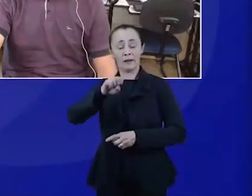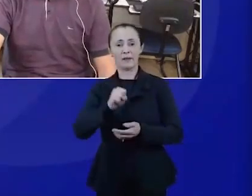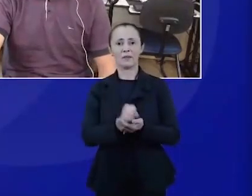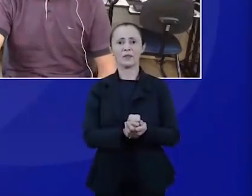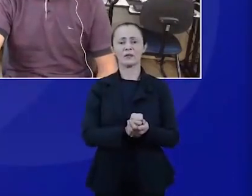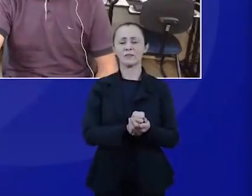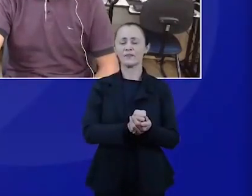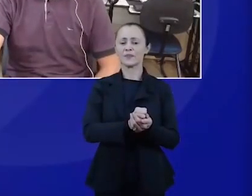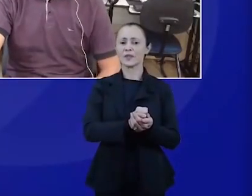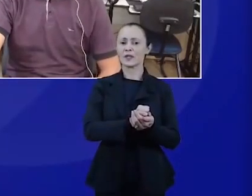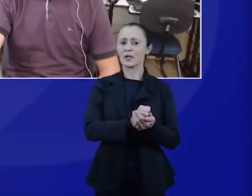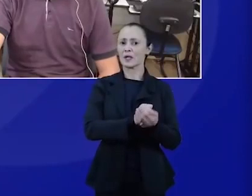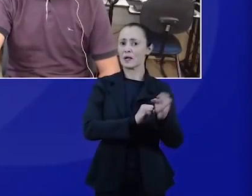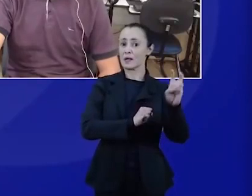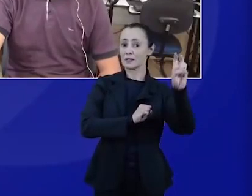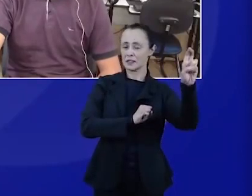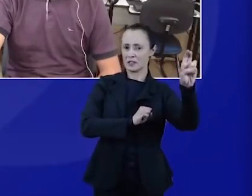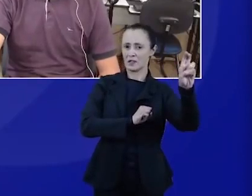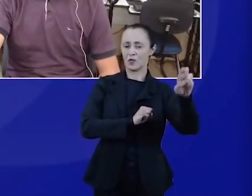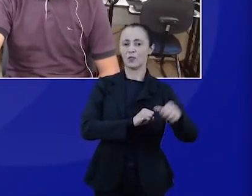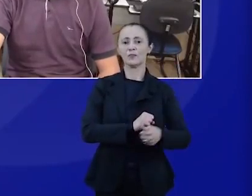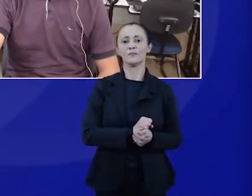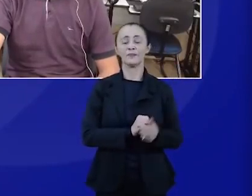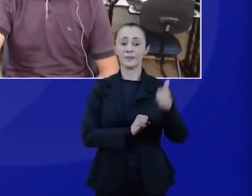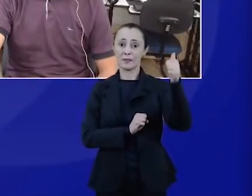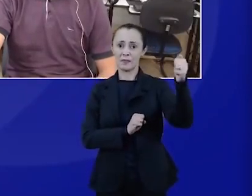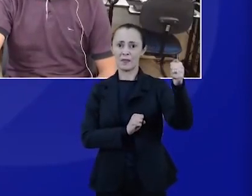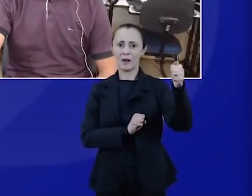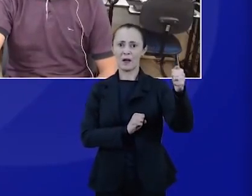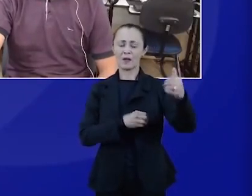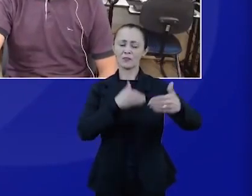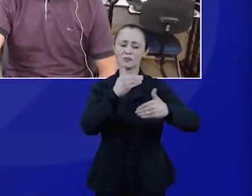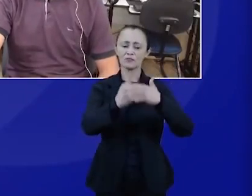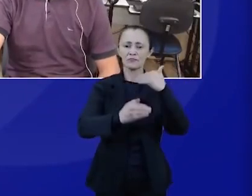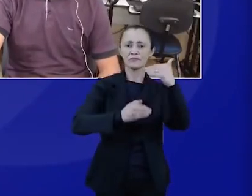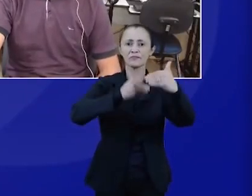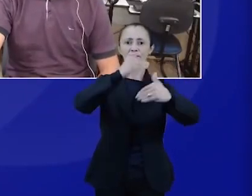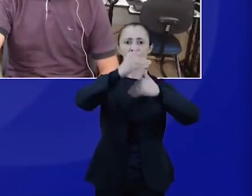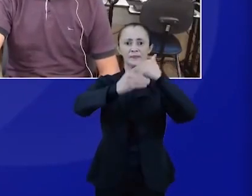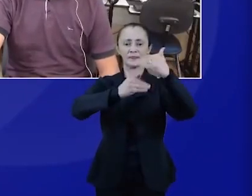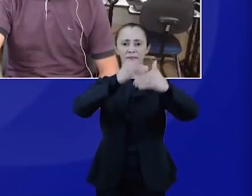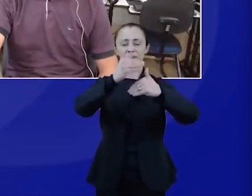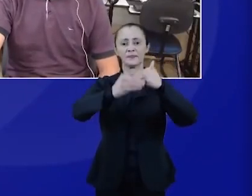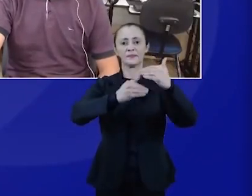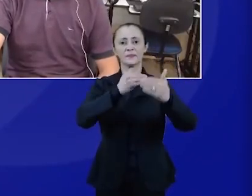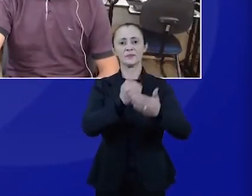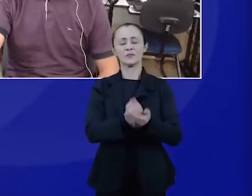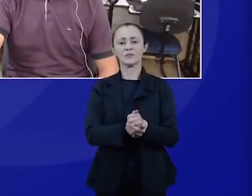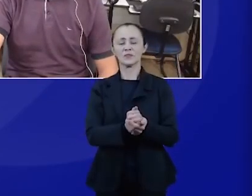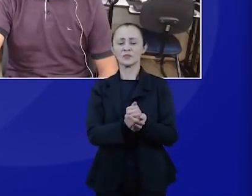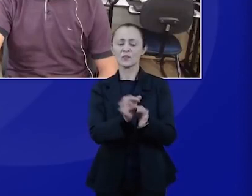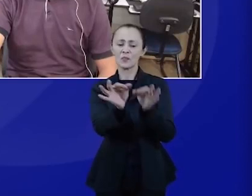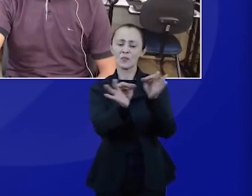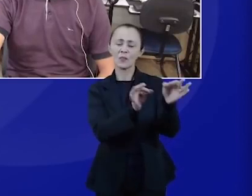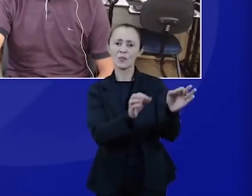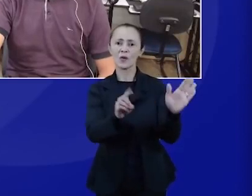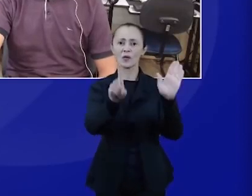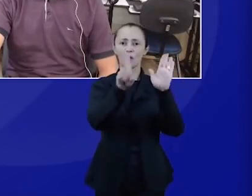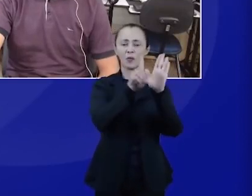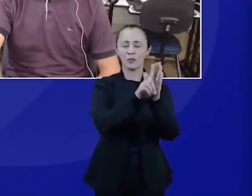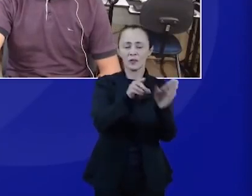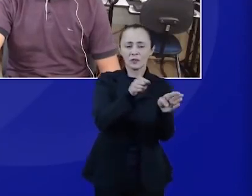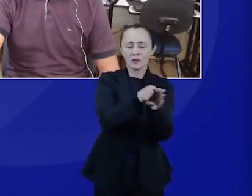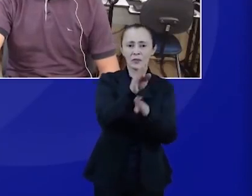está em 5 tópicos. O tópico A, processo de construção e estrutura com o documento orientativo